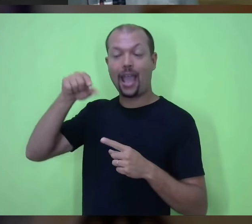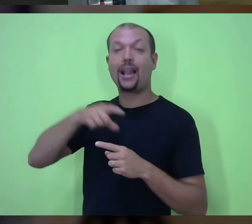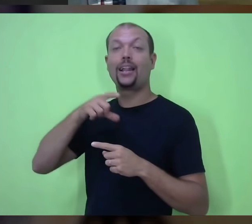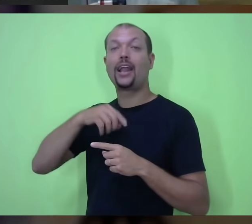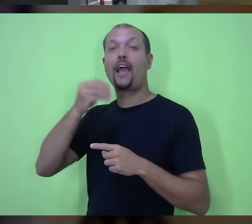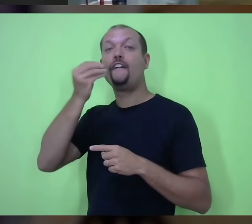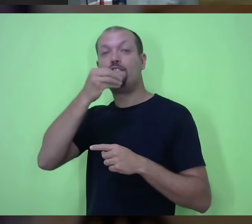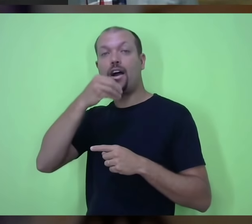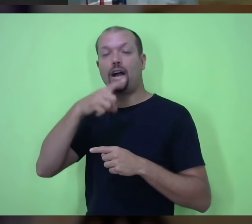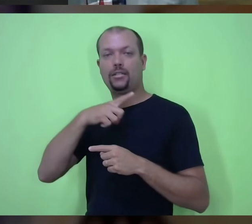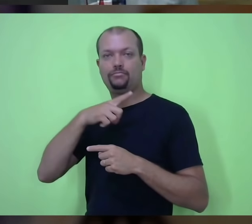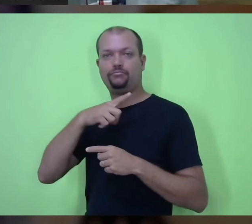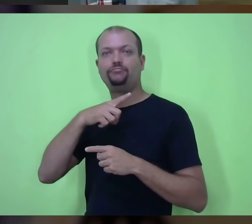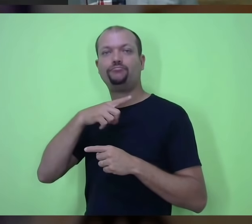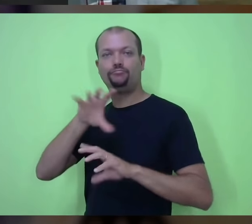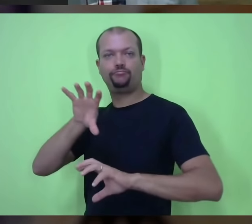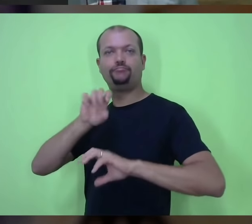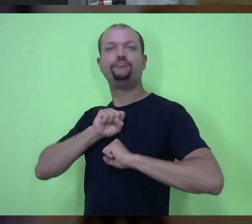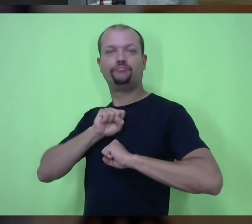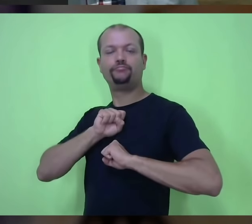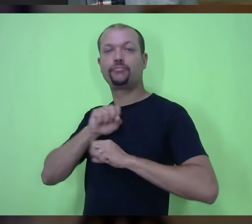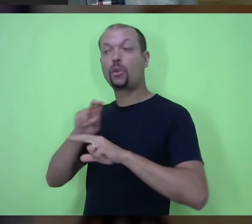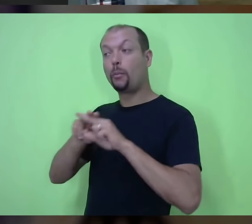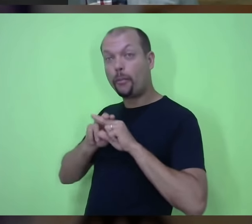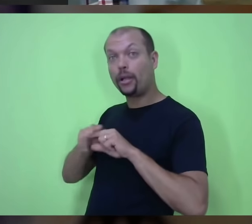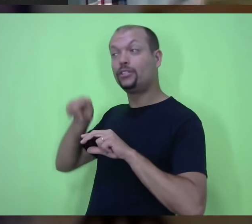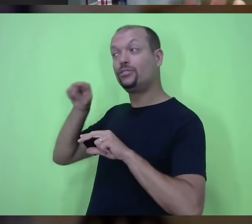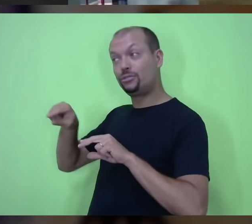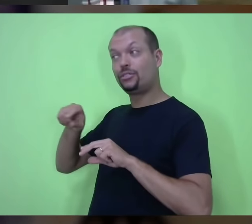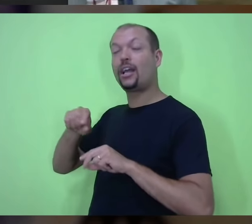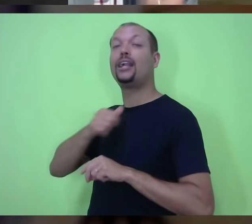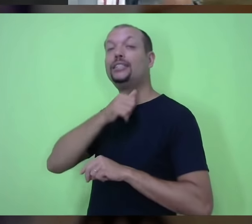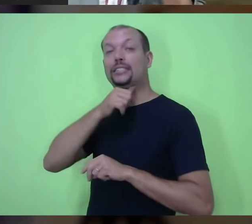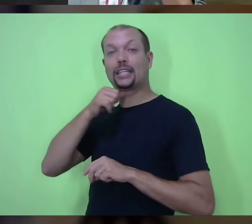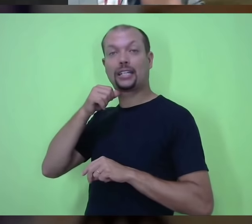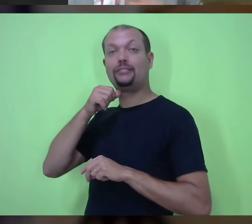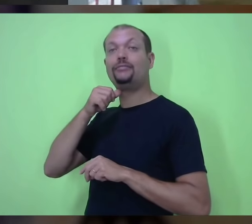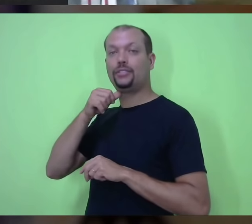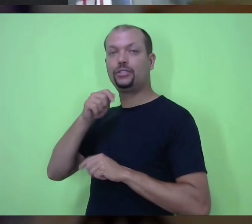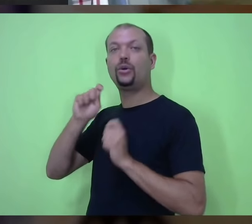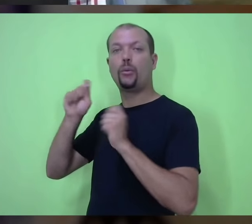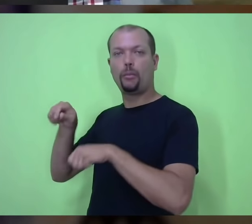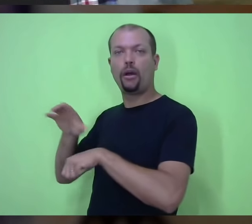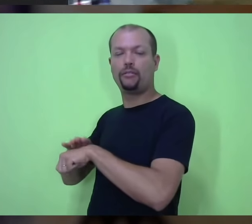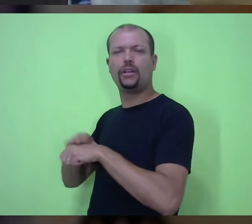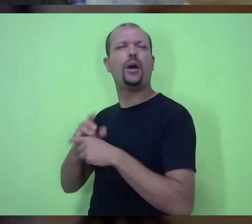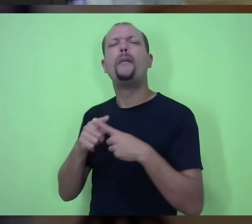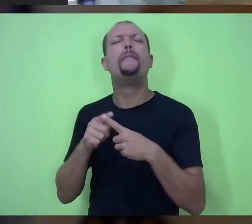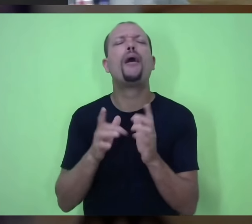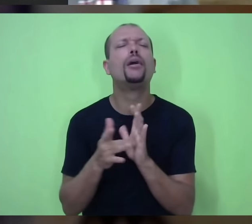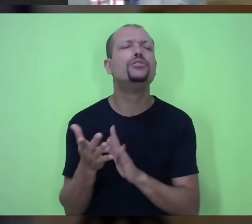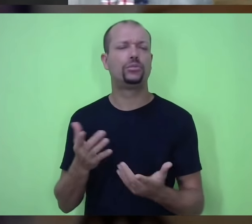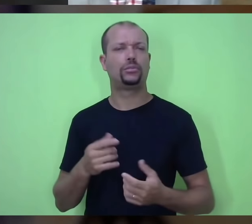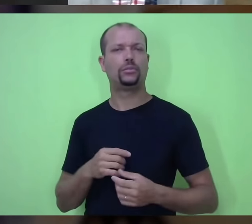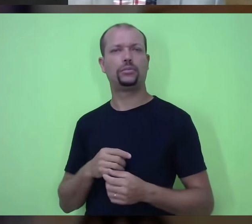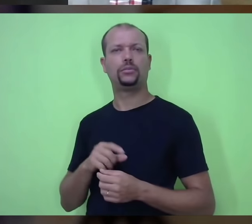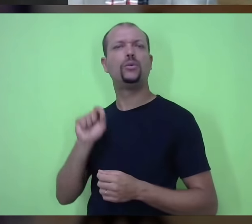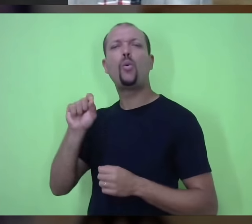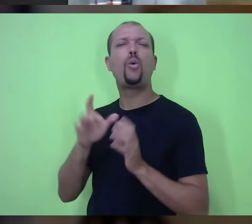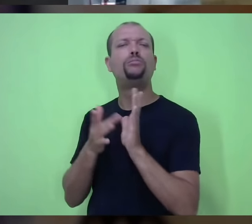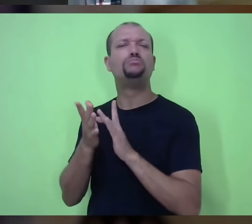fraquezas. E por essa razão deve oferecer sacrifício. Aqui já paro por aqui. Então, por que Cristo? O que Cristo